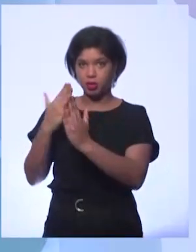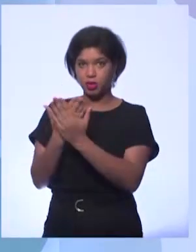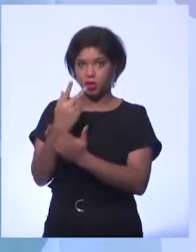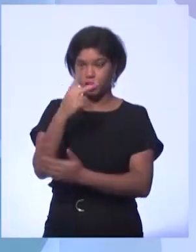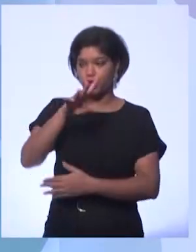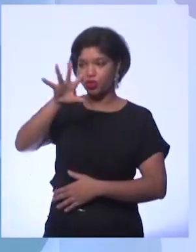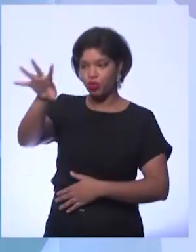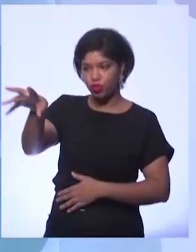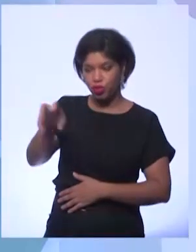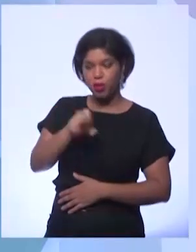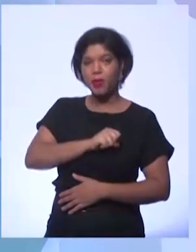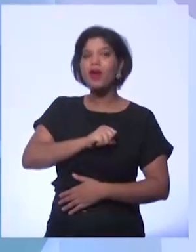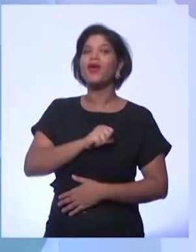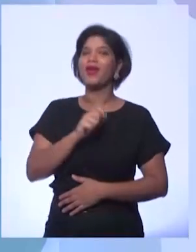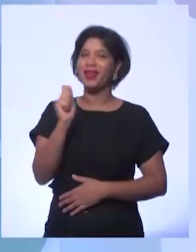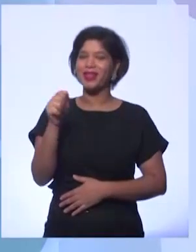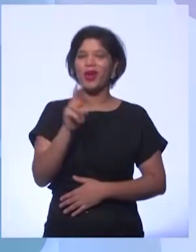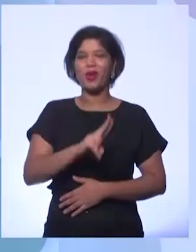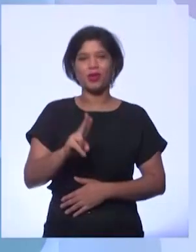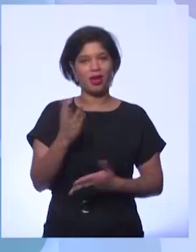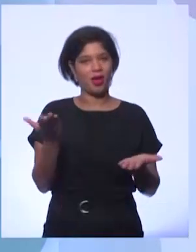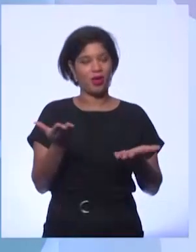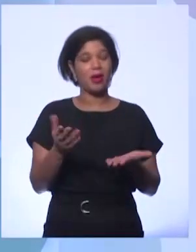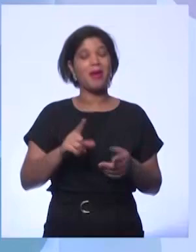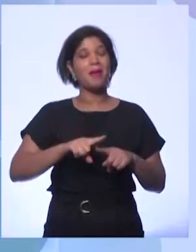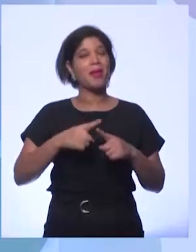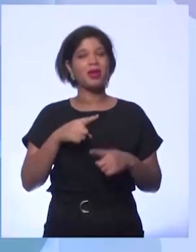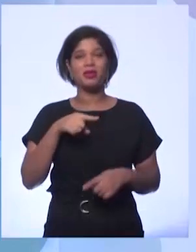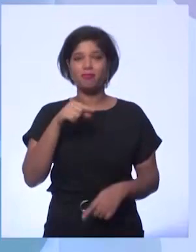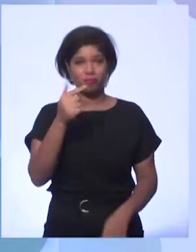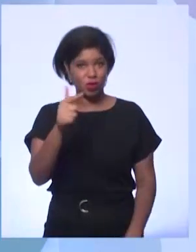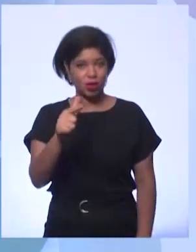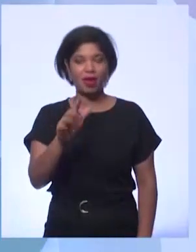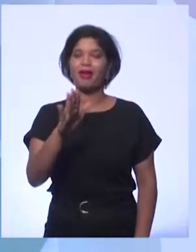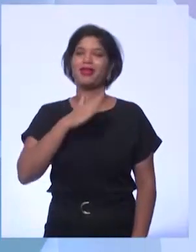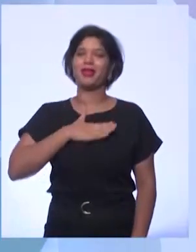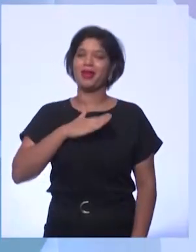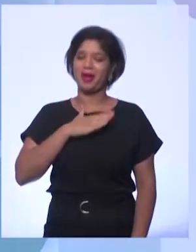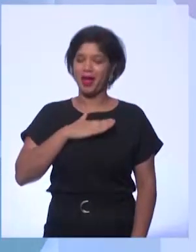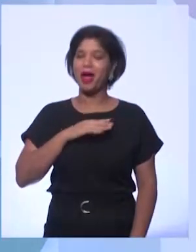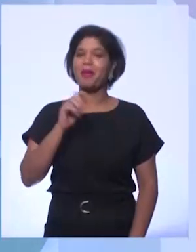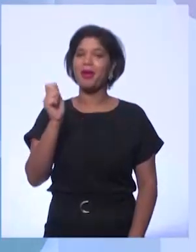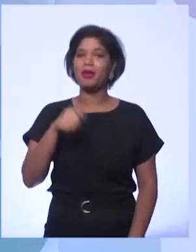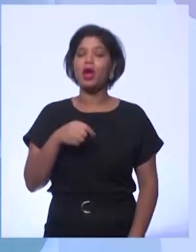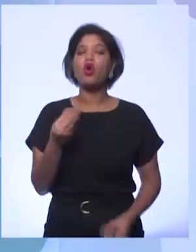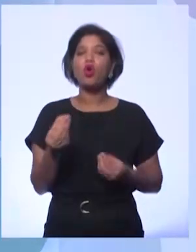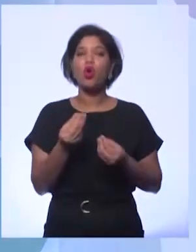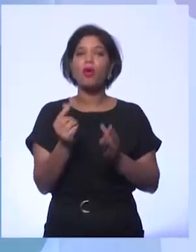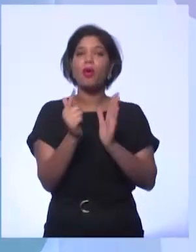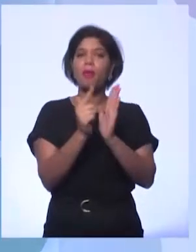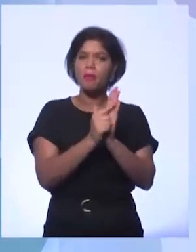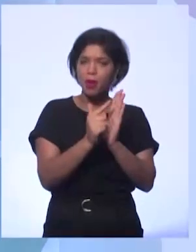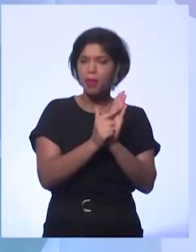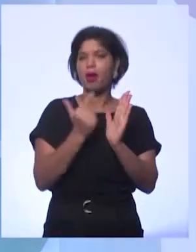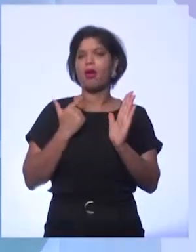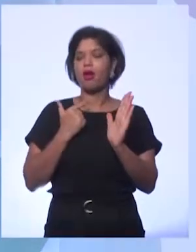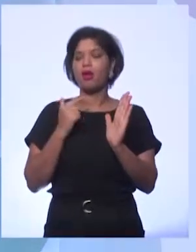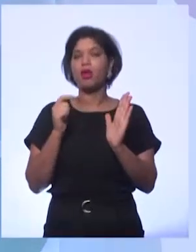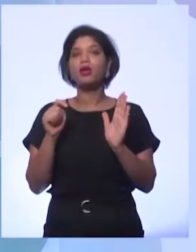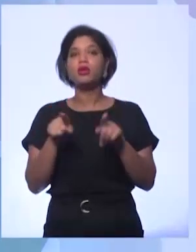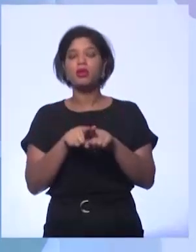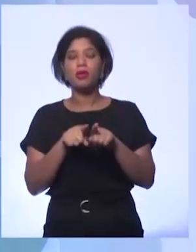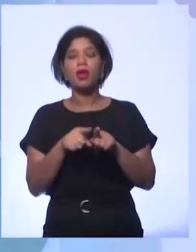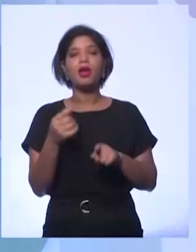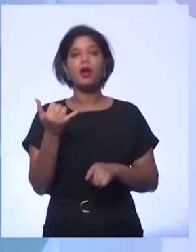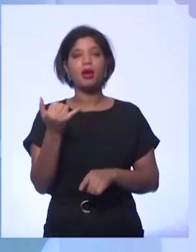escola, separe para acompanhar a nossa aula. Mas se você não pegou, não tem problema, você também consegue acompanhar a aula, mas para isso, separe aí folhas para